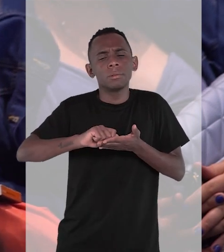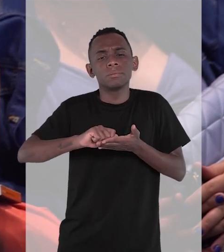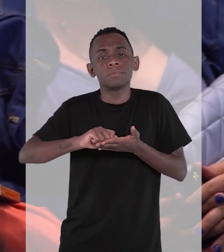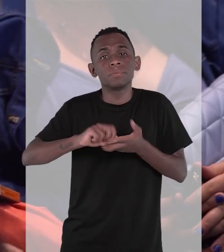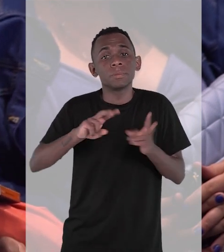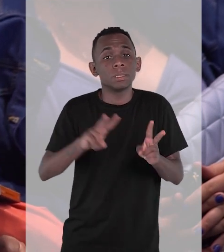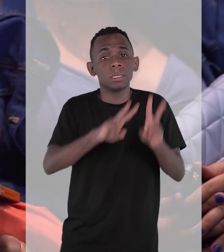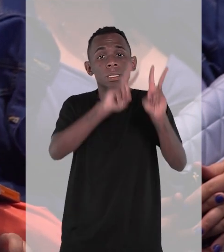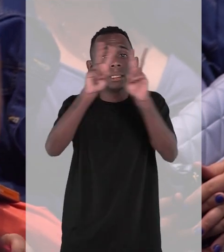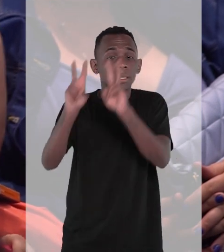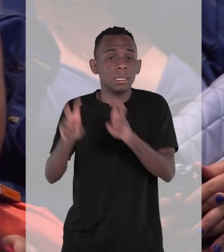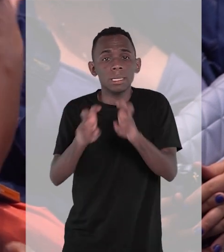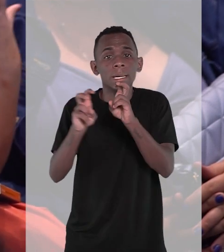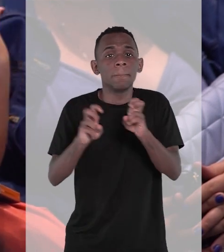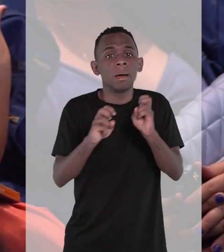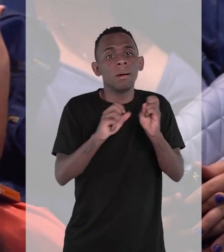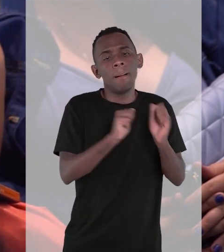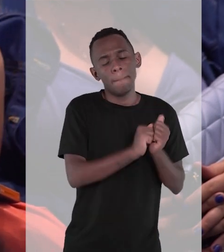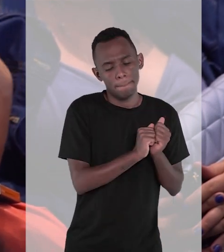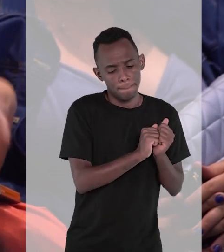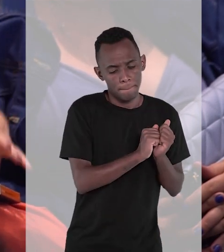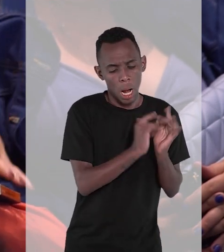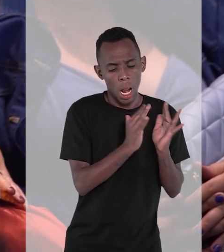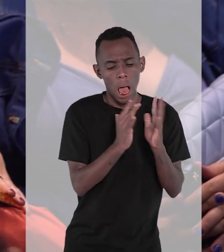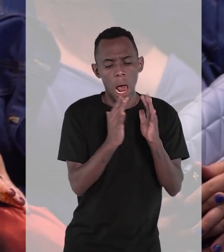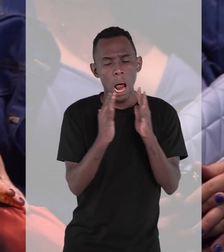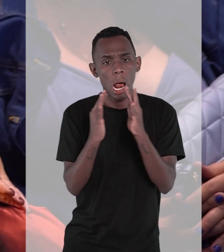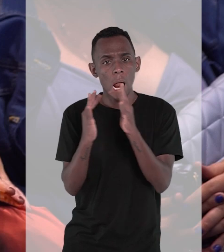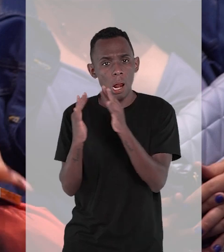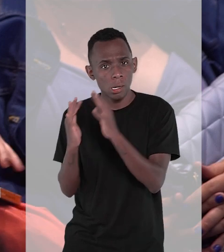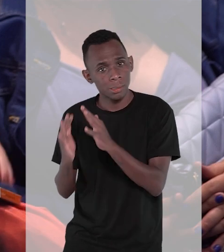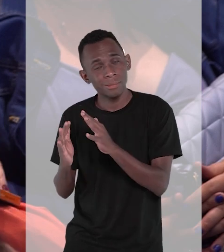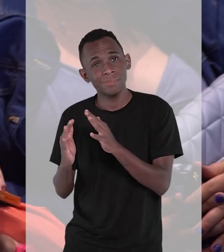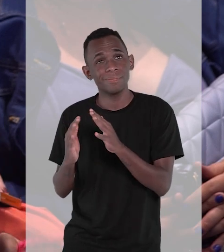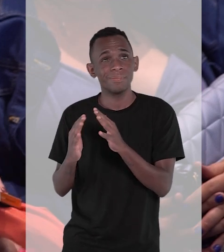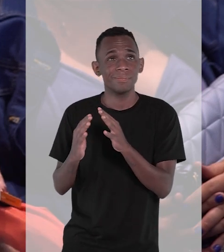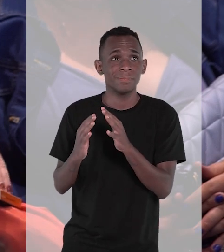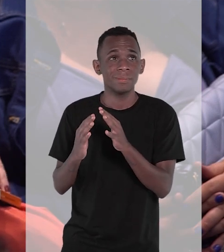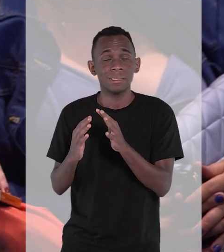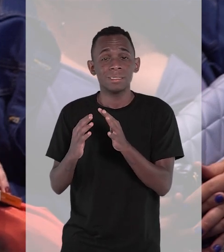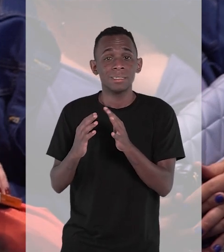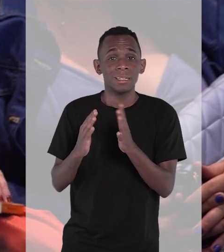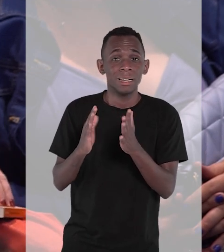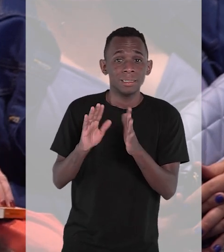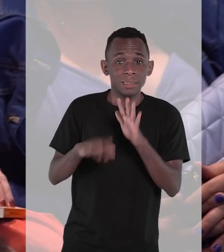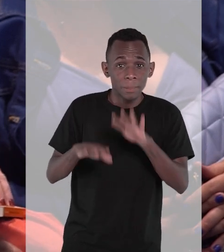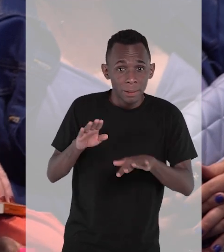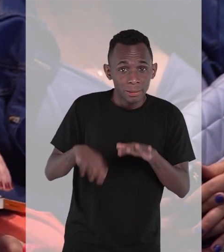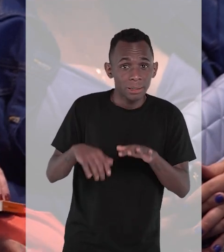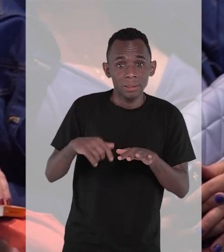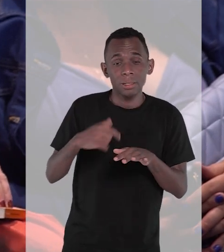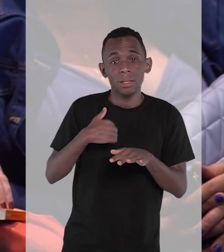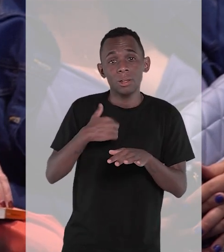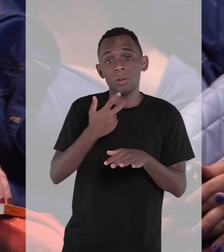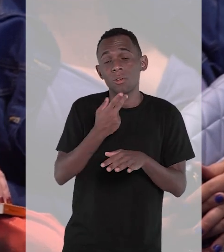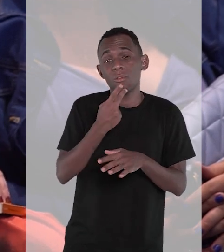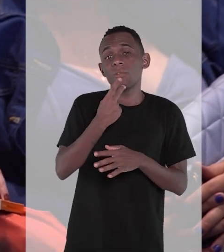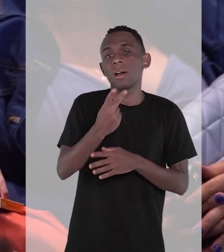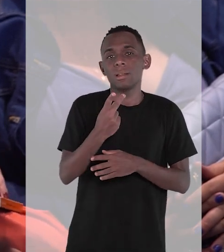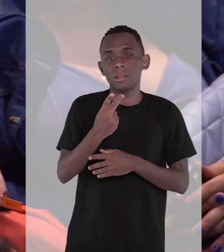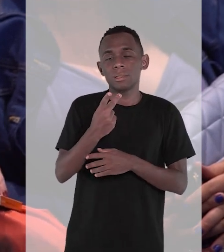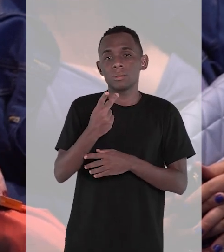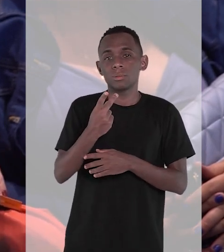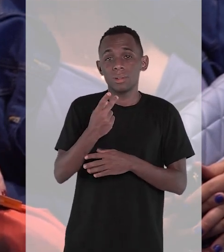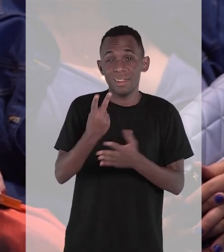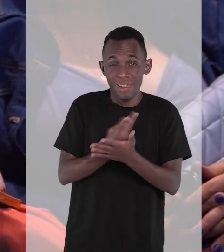escrever algo assim, sobre o seu processo mesmo. Talvez eu esteja falando inadequadamente, porque eu não li o seu